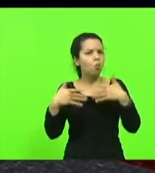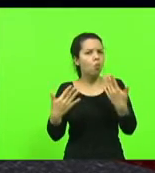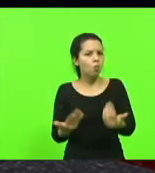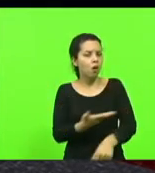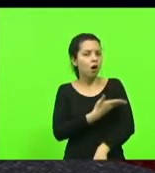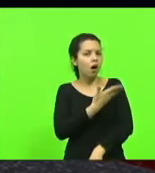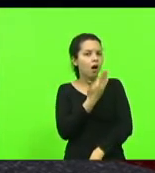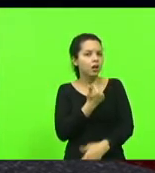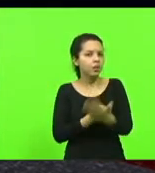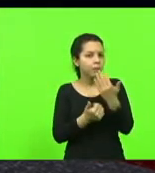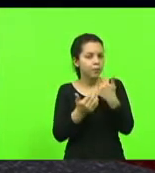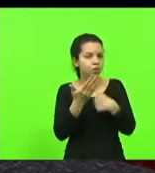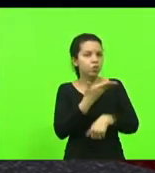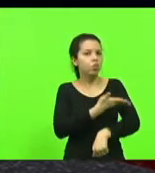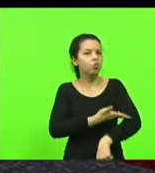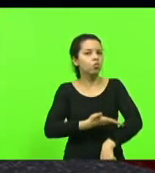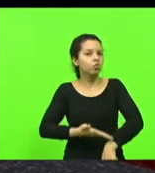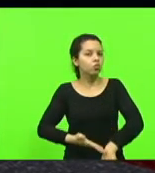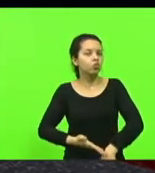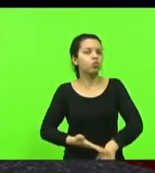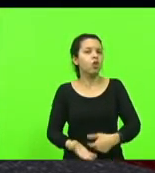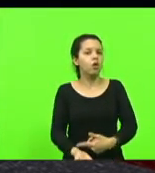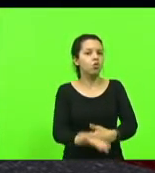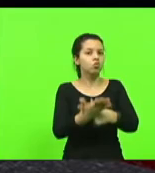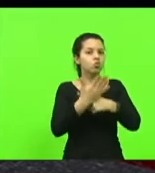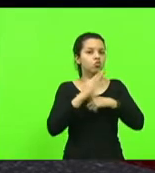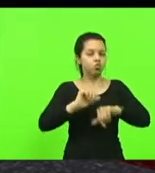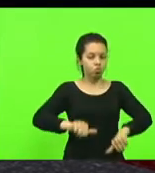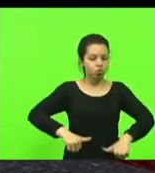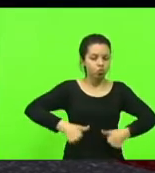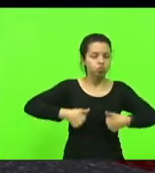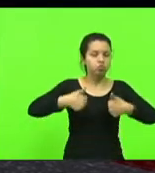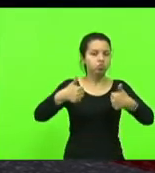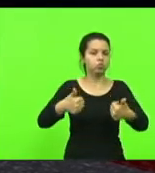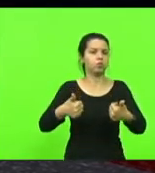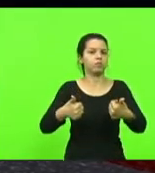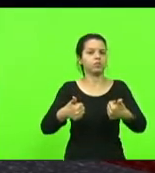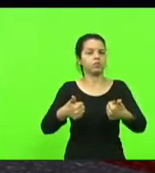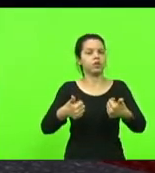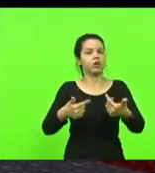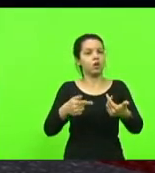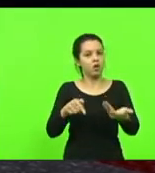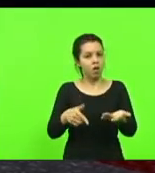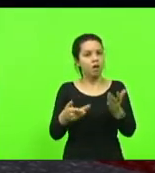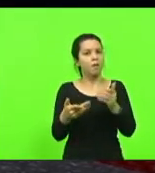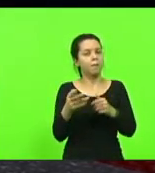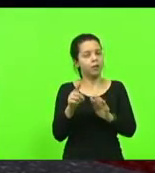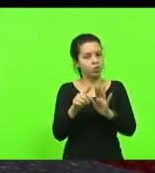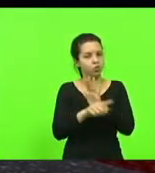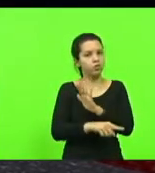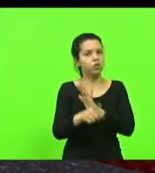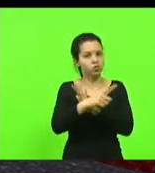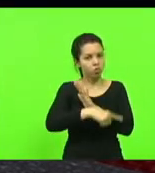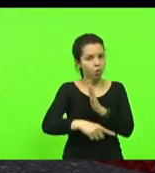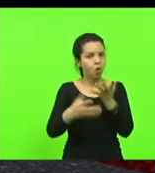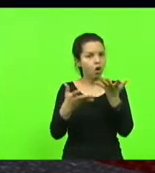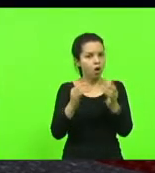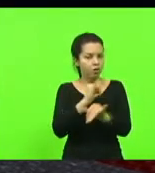e hábitos nos renovam? E é com base nessa pergunta que queremos informar de forma